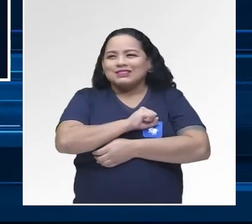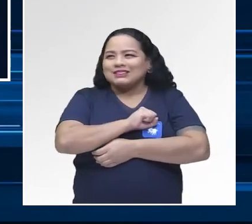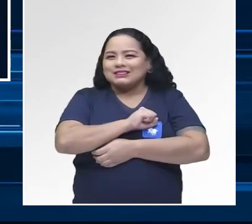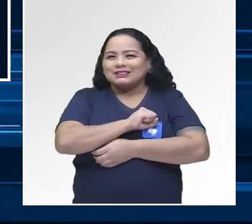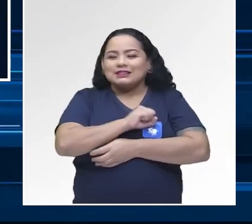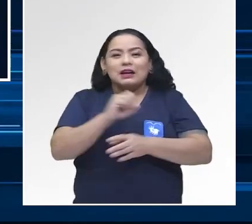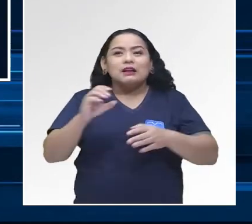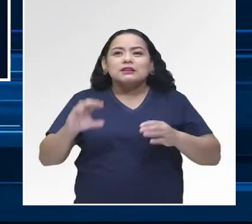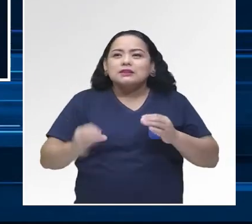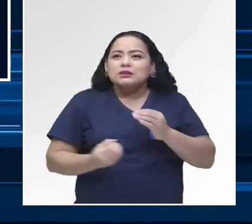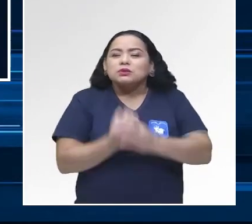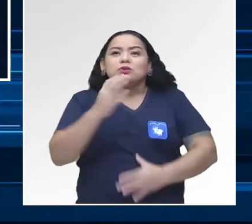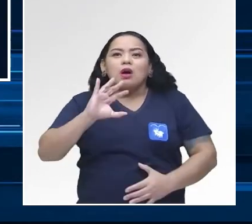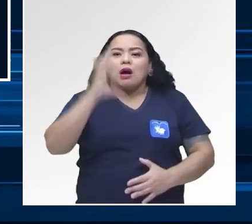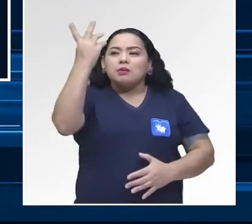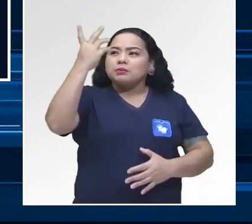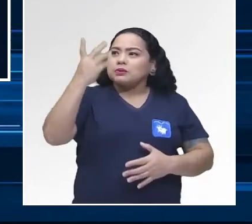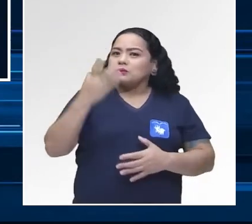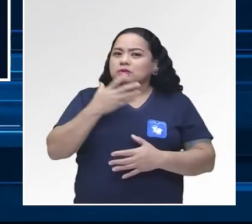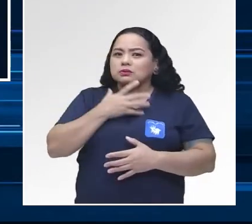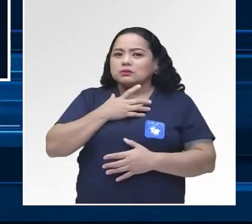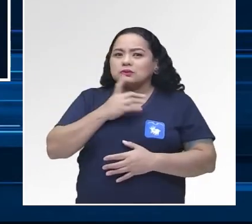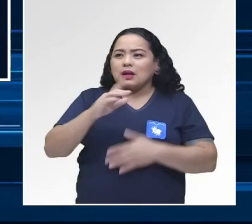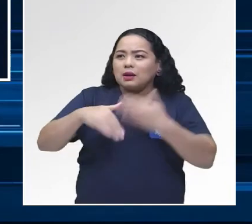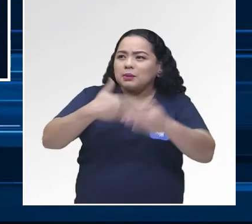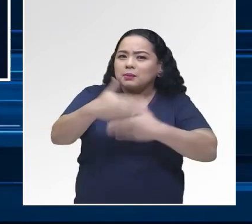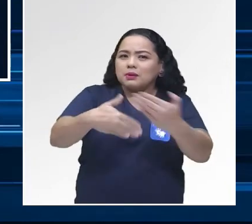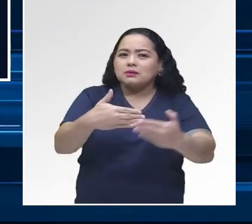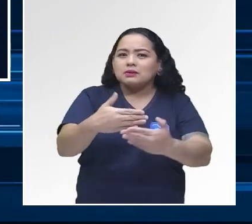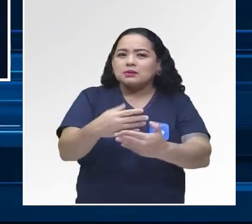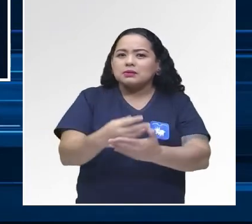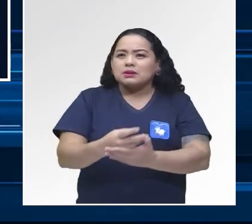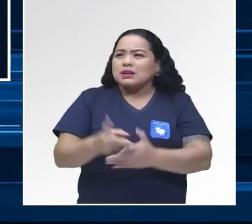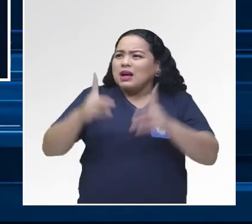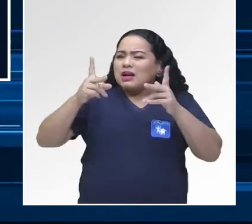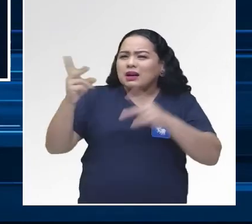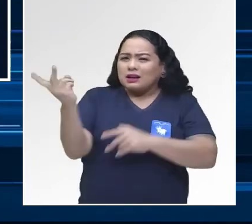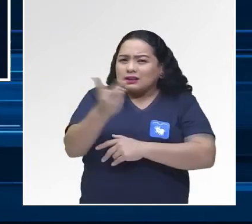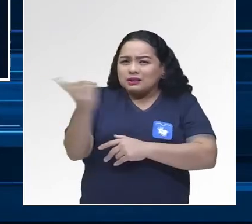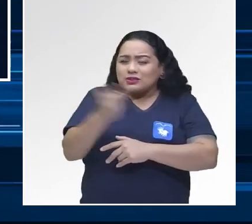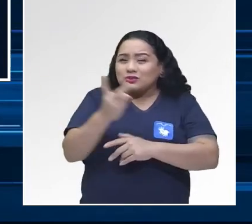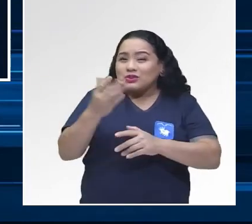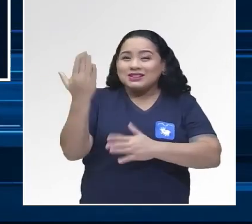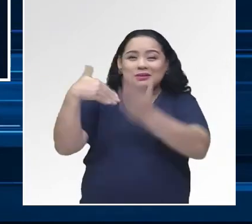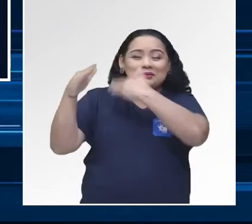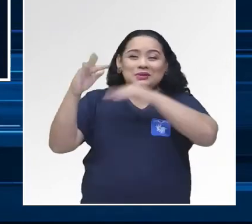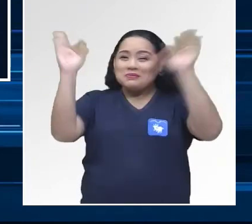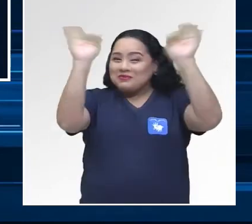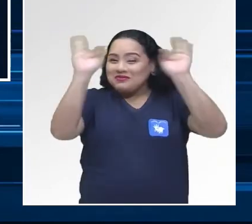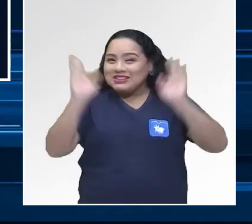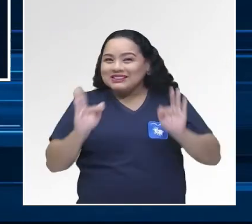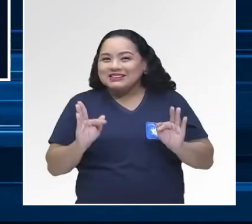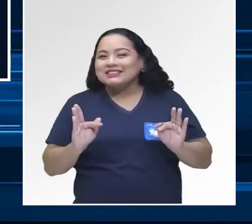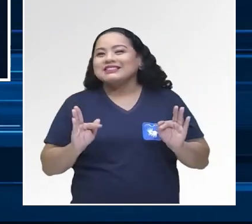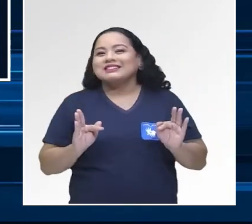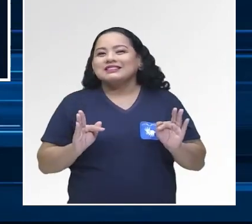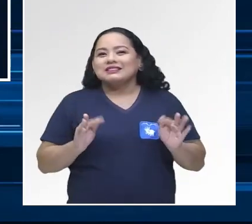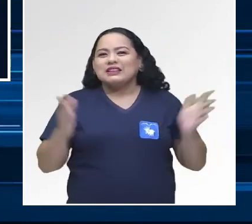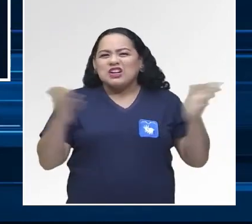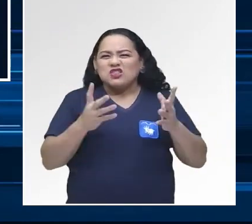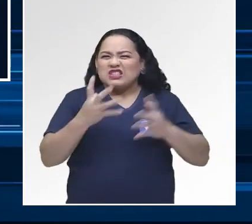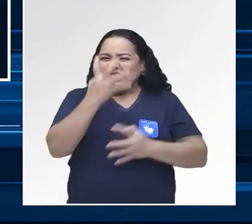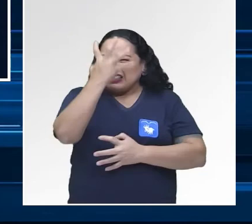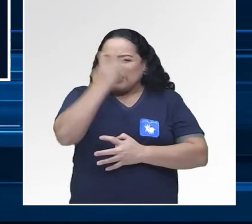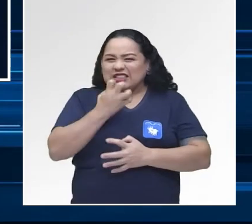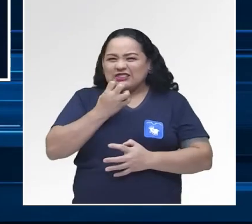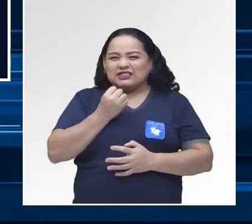Aí, de repente, você vê, daqui mais algum tempo, aquele casal que estava feliz, que se amava, estão se odiando